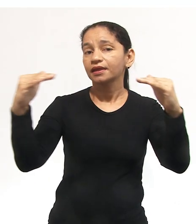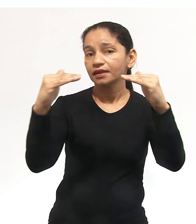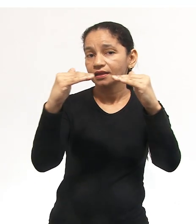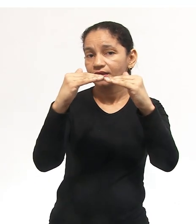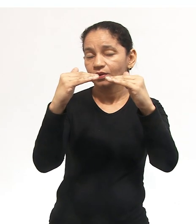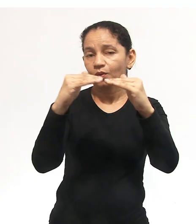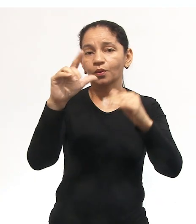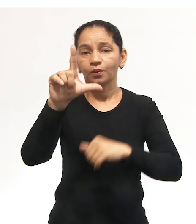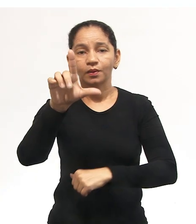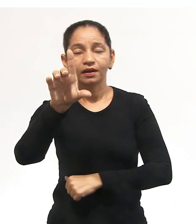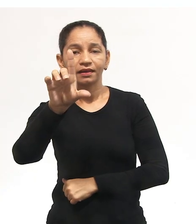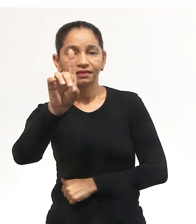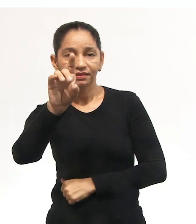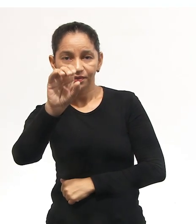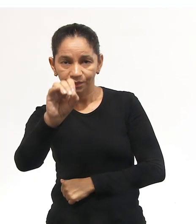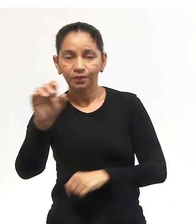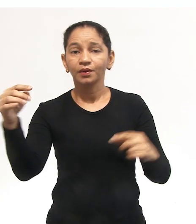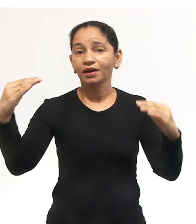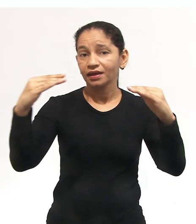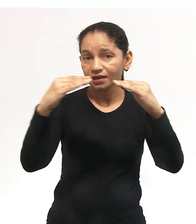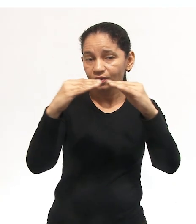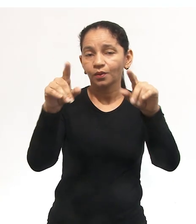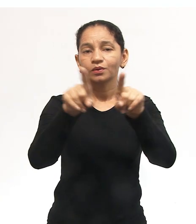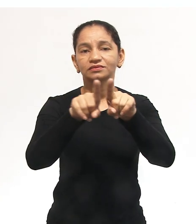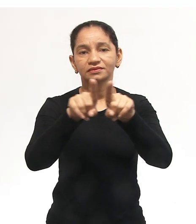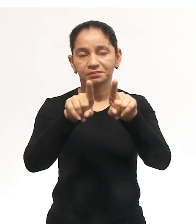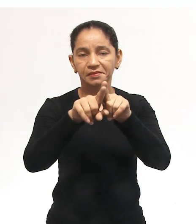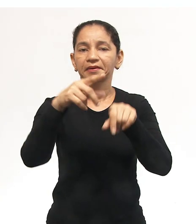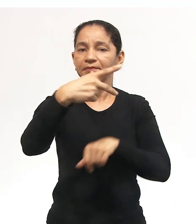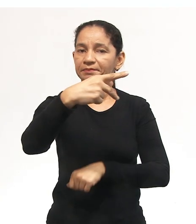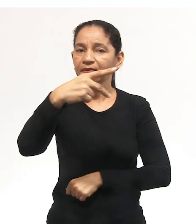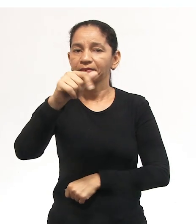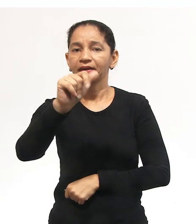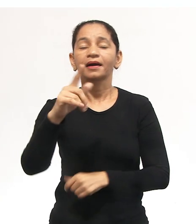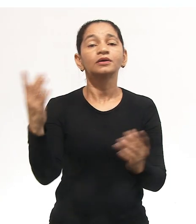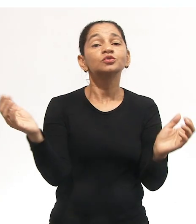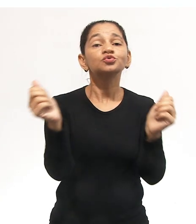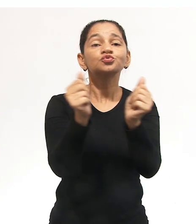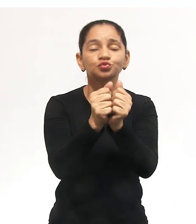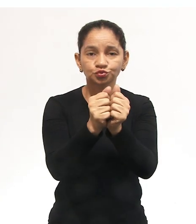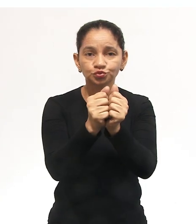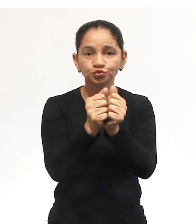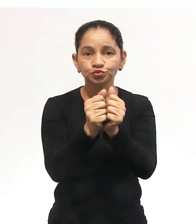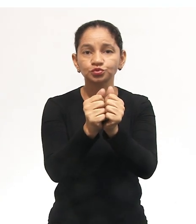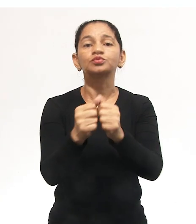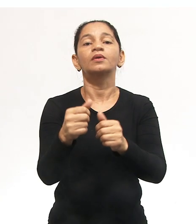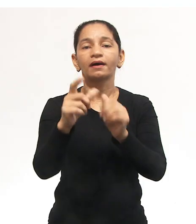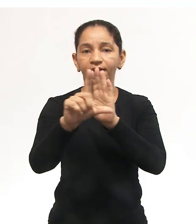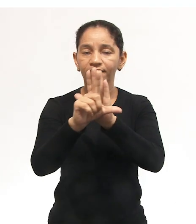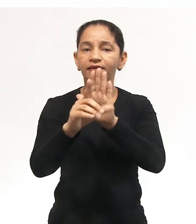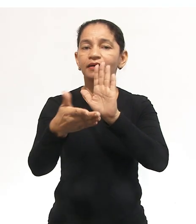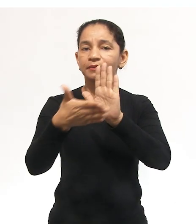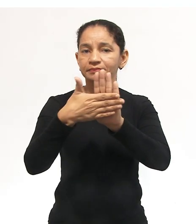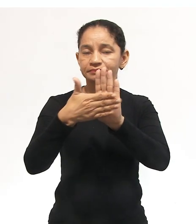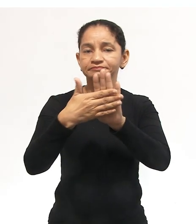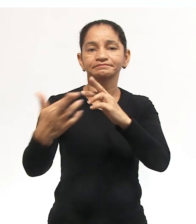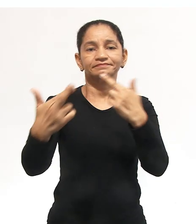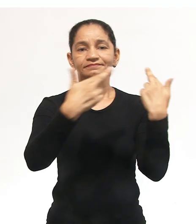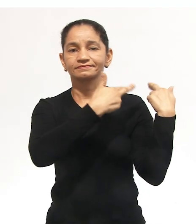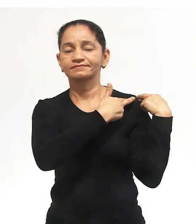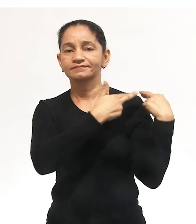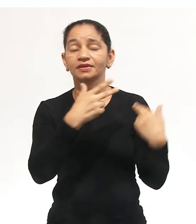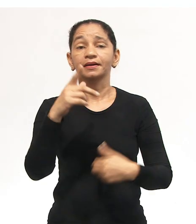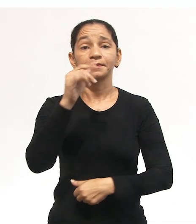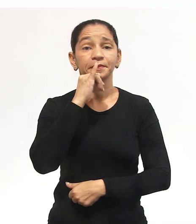PPA, a LDO e as normas da Lei de Responsabilidade Fiscal. Tá? A Lei de Responsabilidade Fiscal prevê que